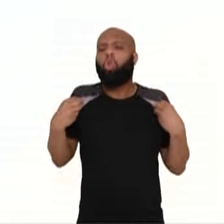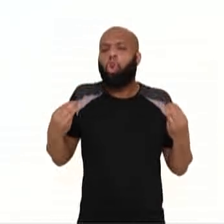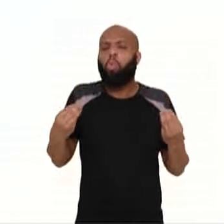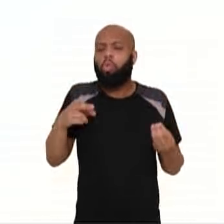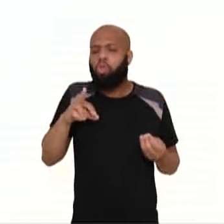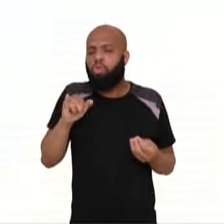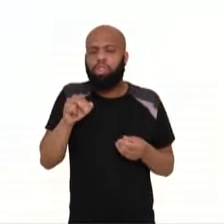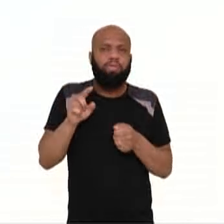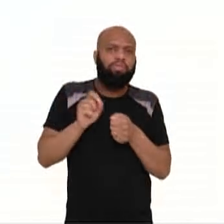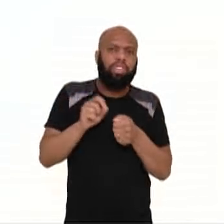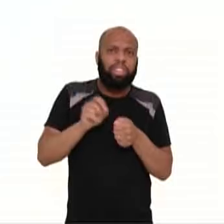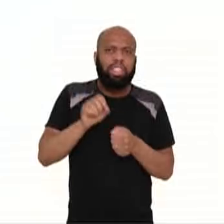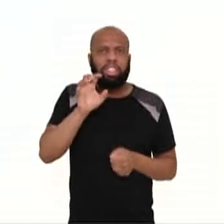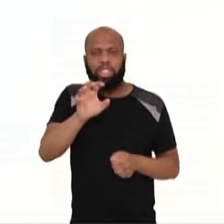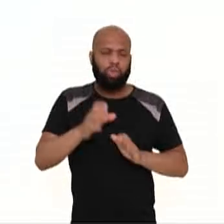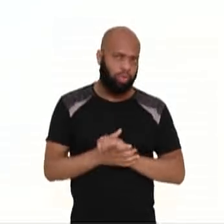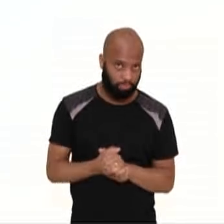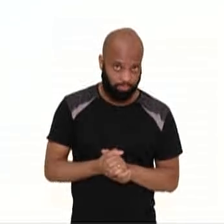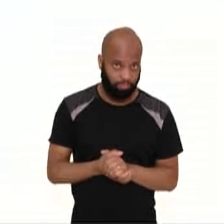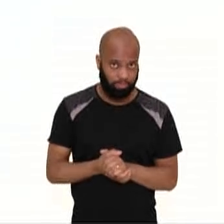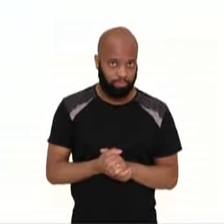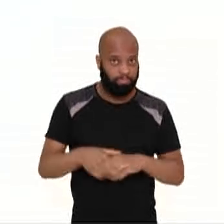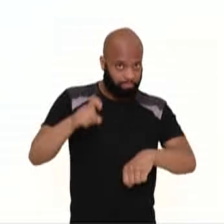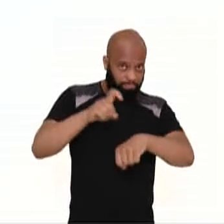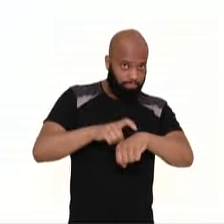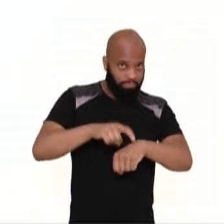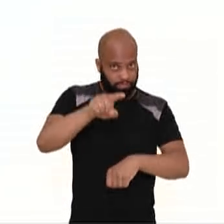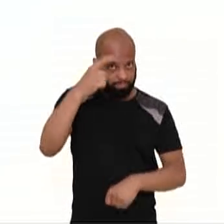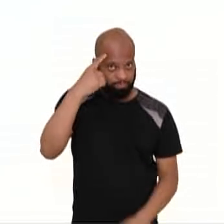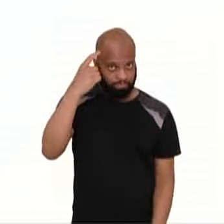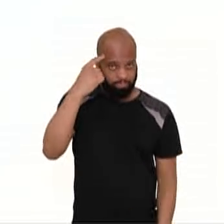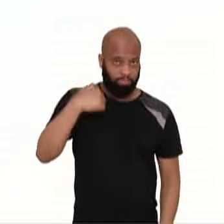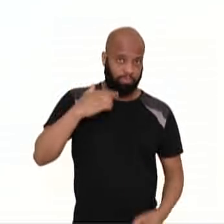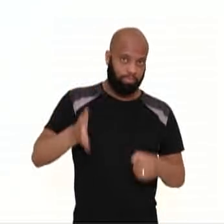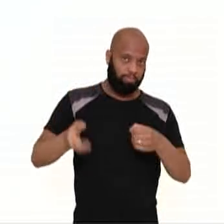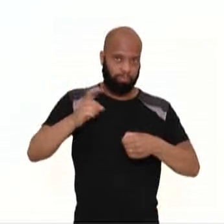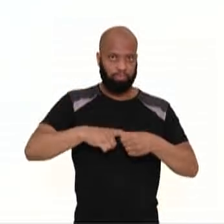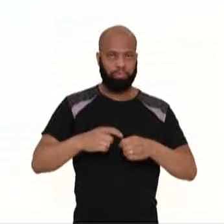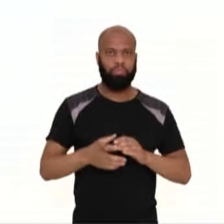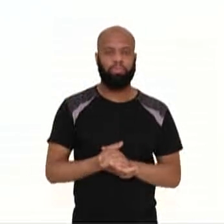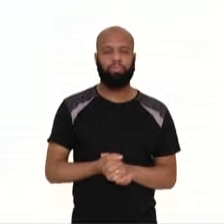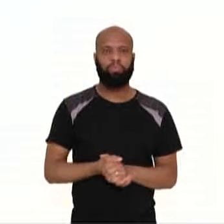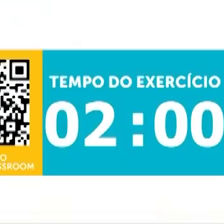ser feita essa amostragem? Eu vou dar um tempinho para você pensar.